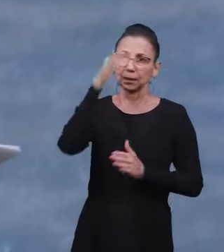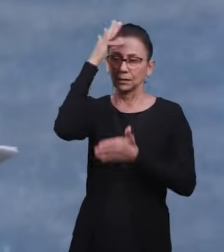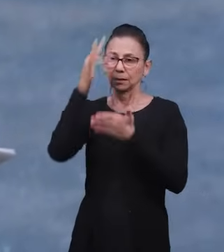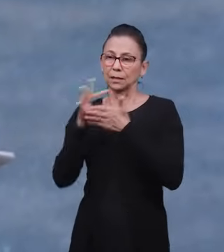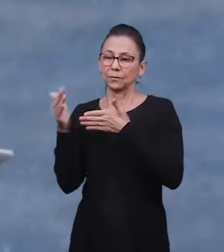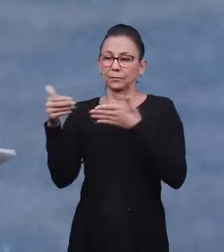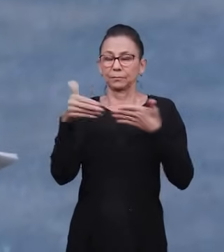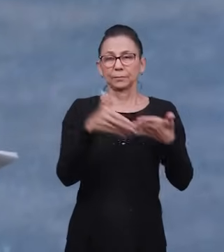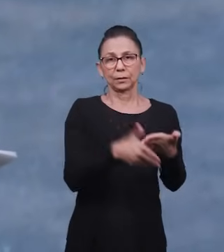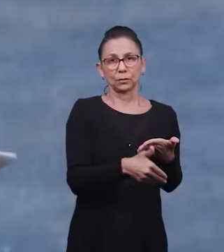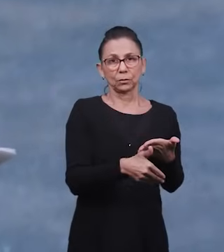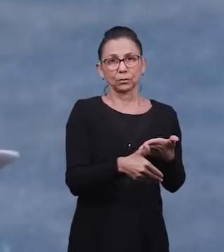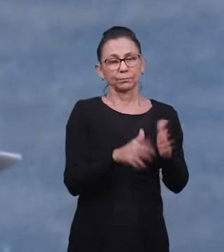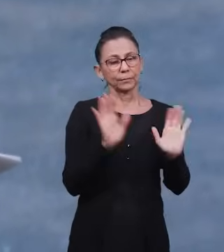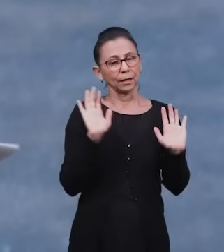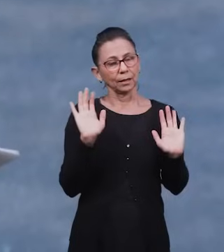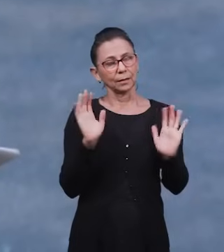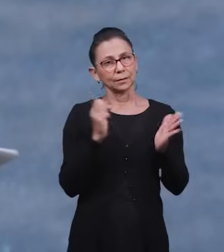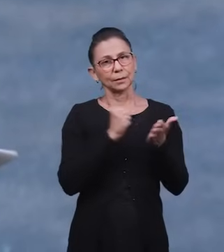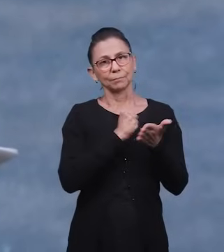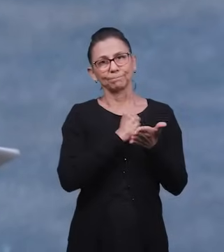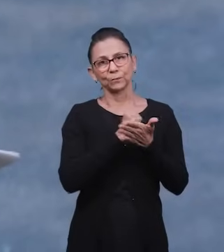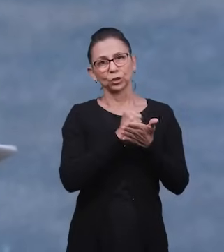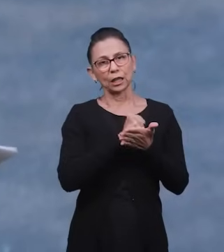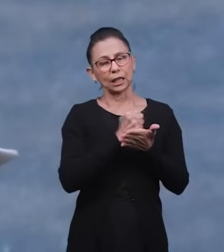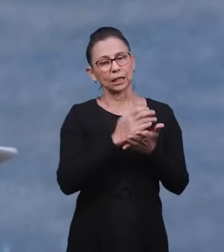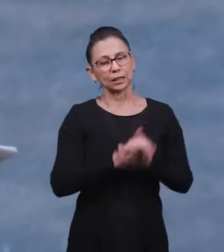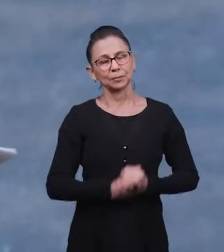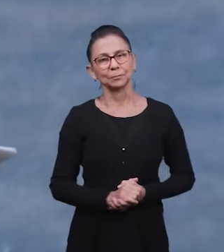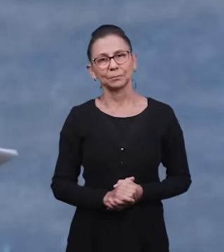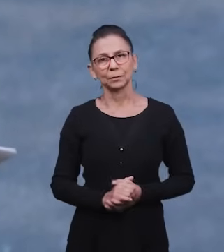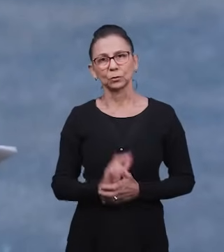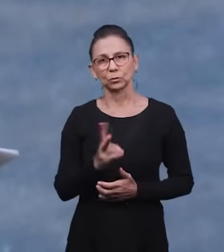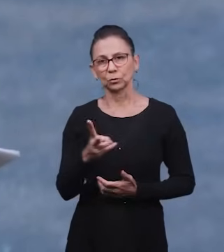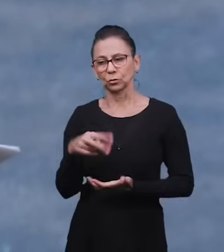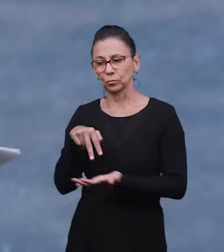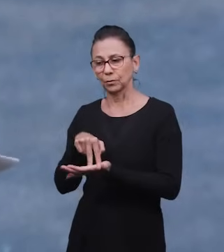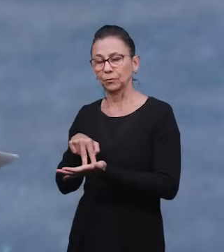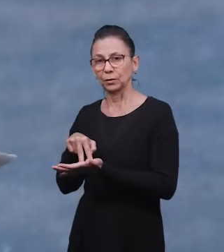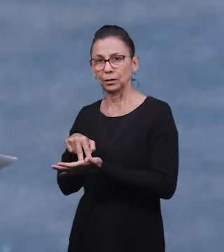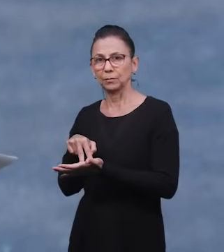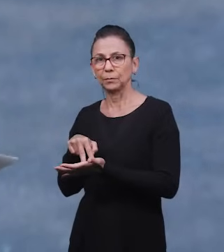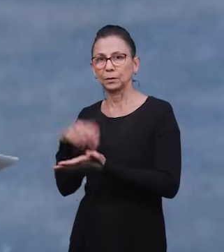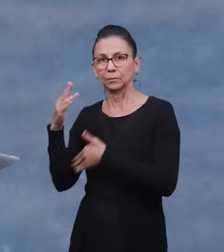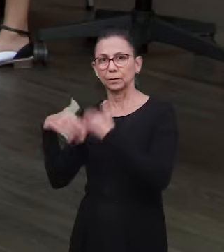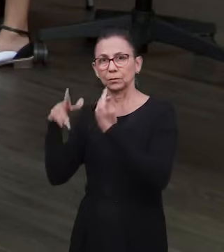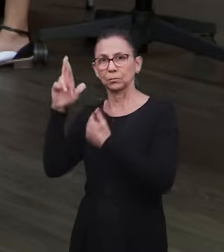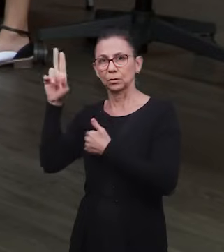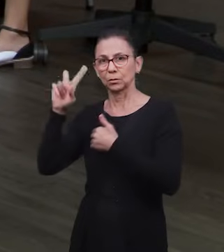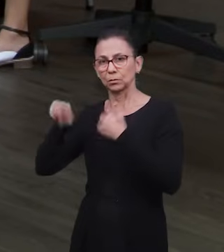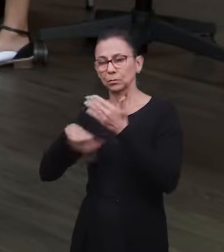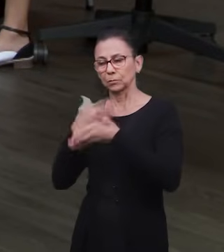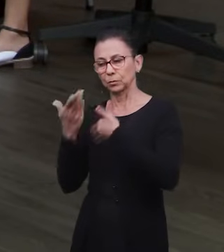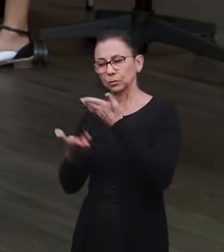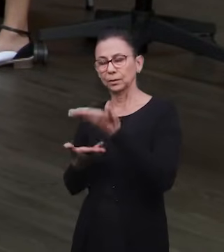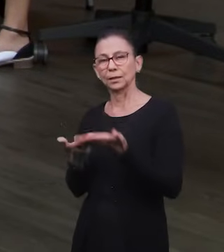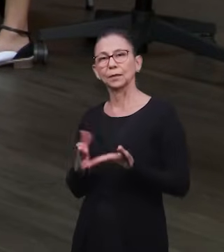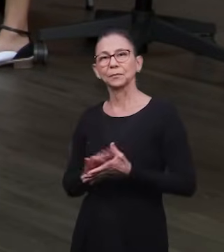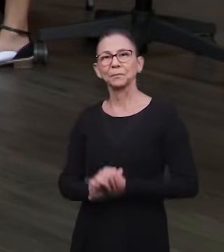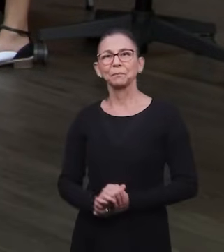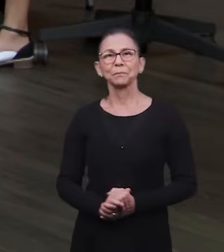O dia já é outro, não é o dia hoje. Passou o tempo. Mas enquanto tiver, nós vamos cuidar. Amém. Então tá